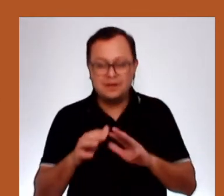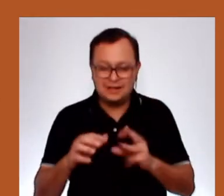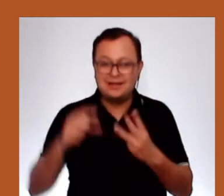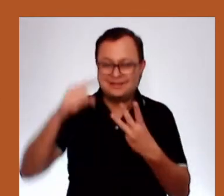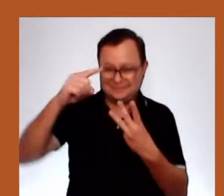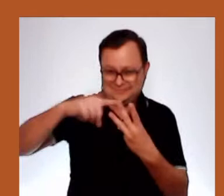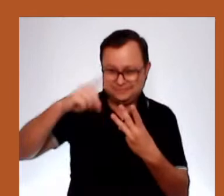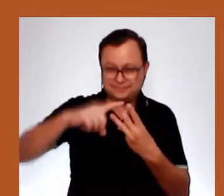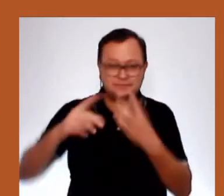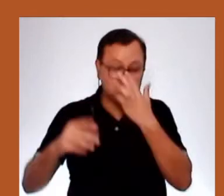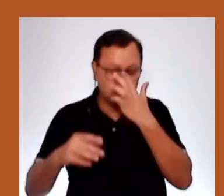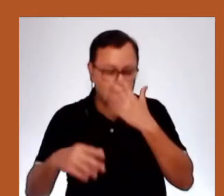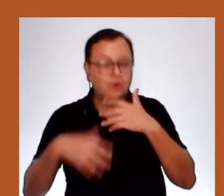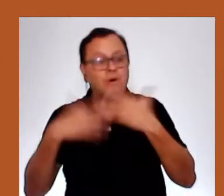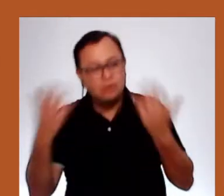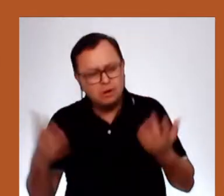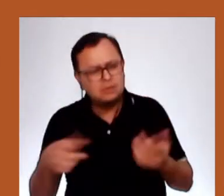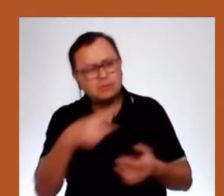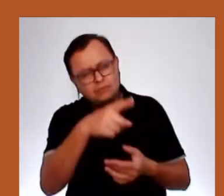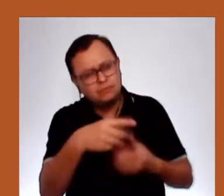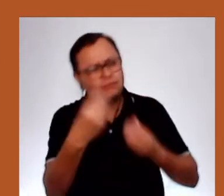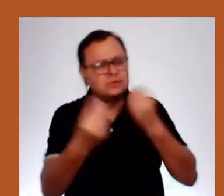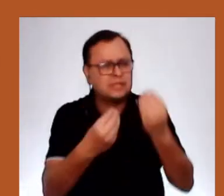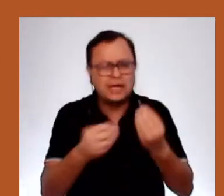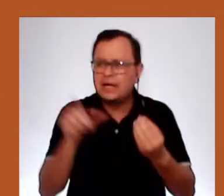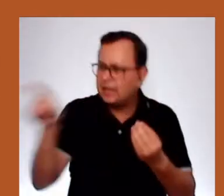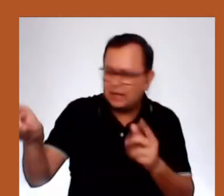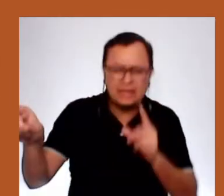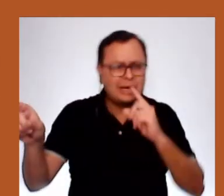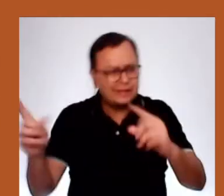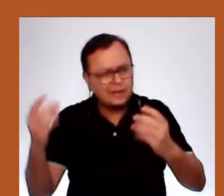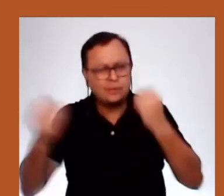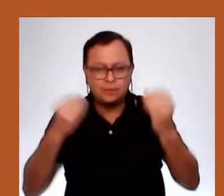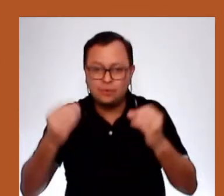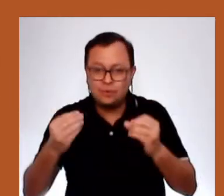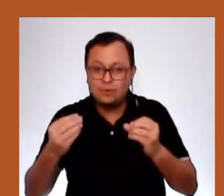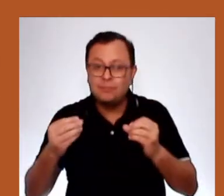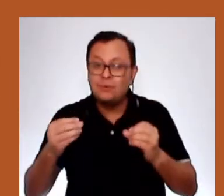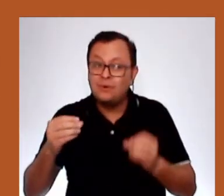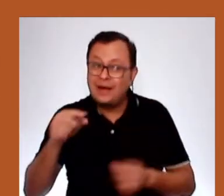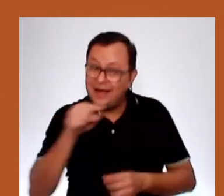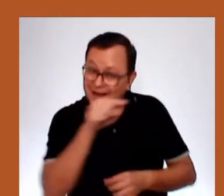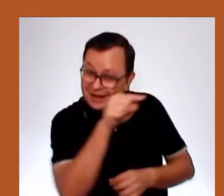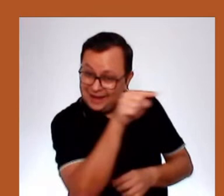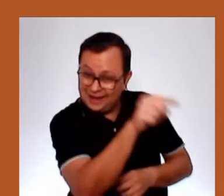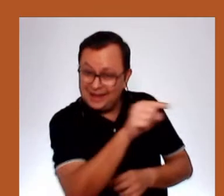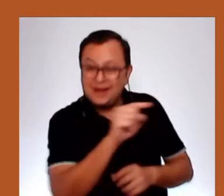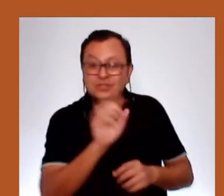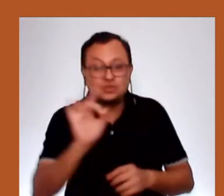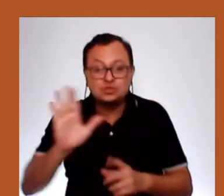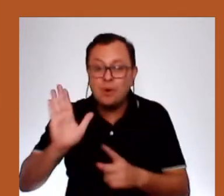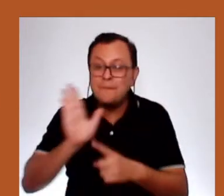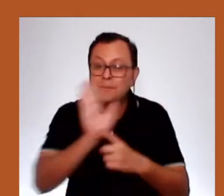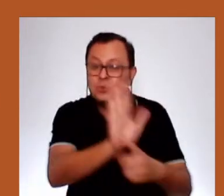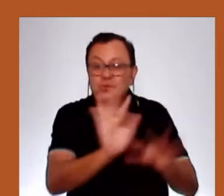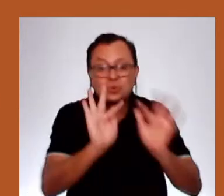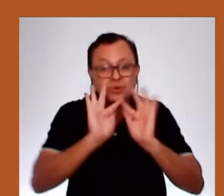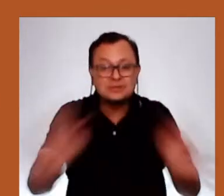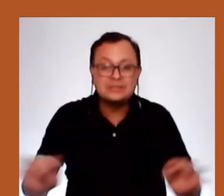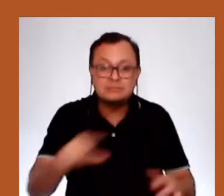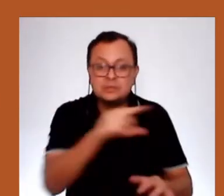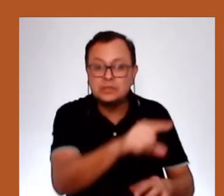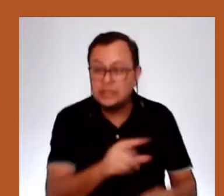você, nananã, nananã, ele também. Ele só jogou e o Palmeira foi inteligente o suficiente para sacar e tá tudo certo,